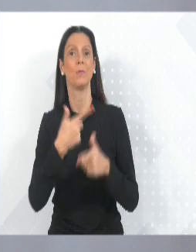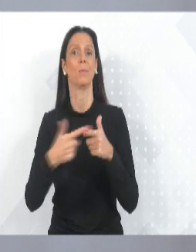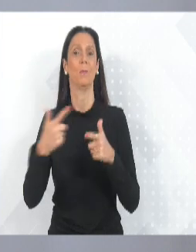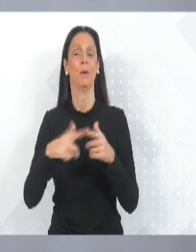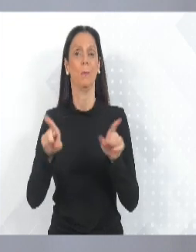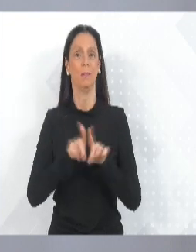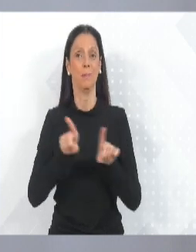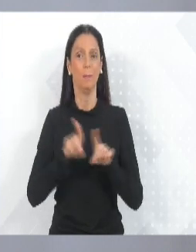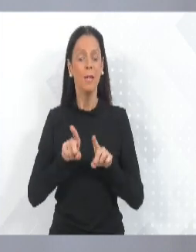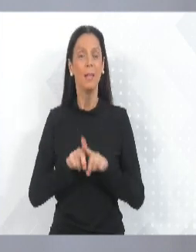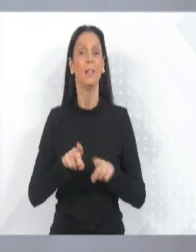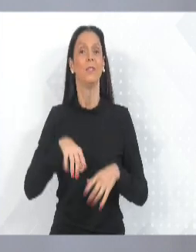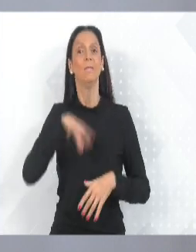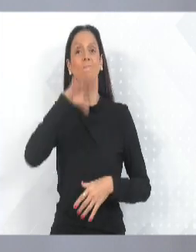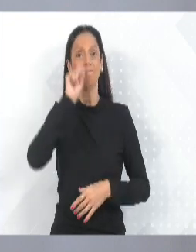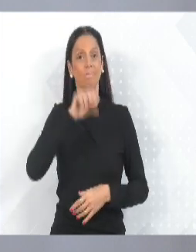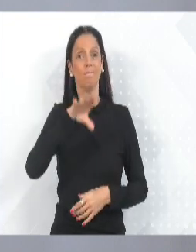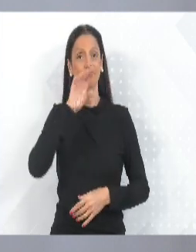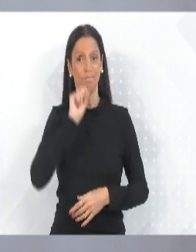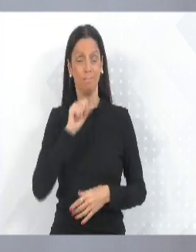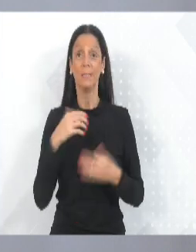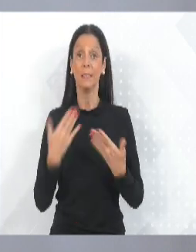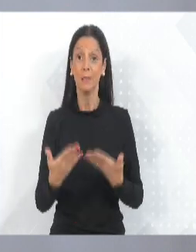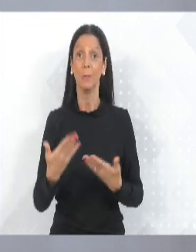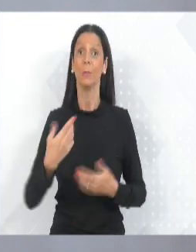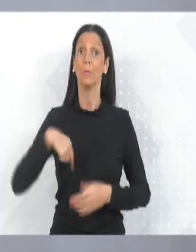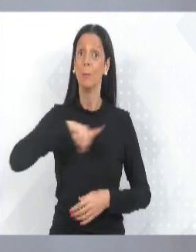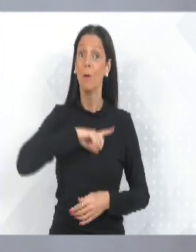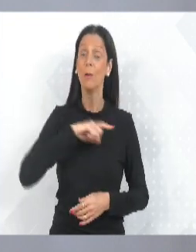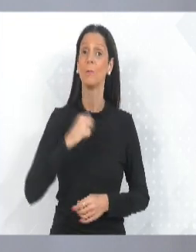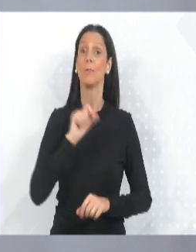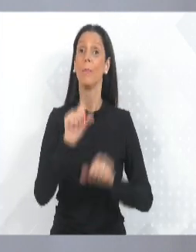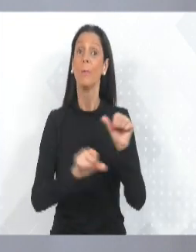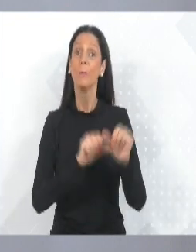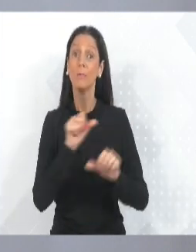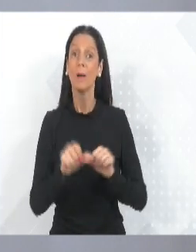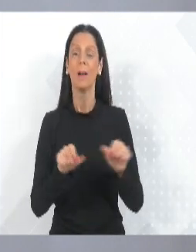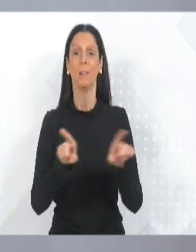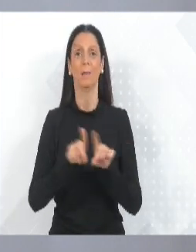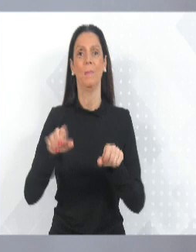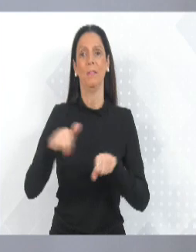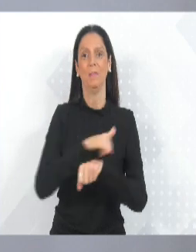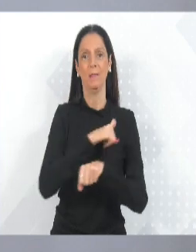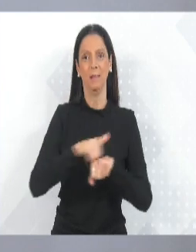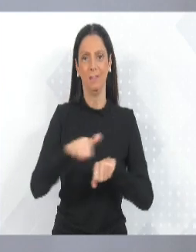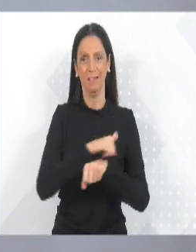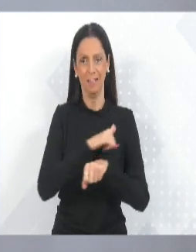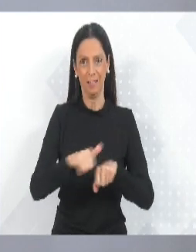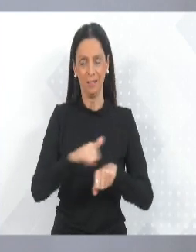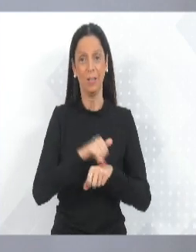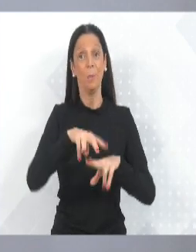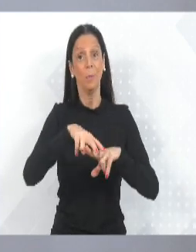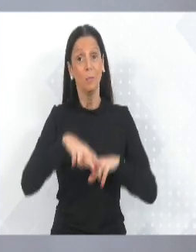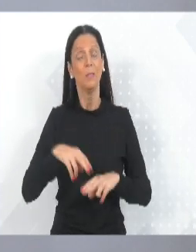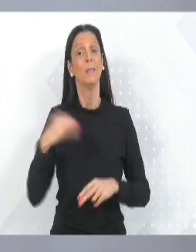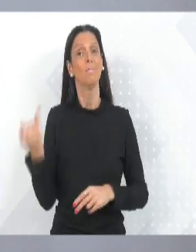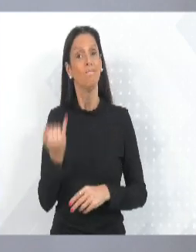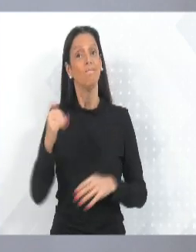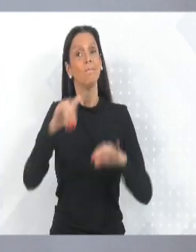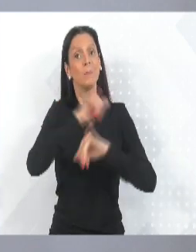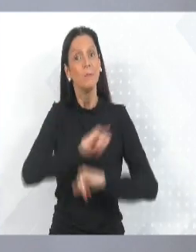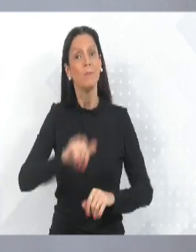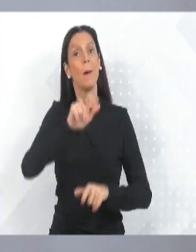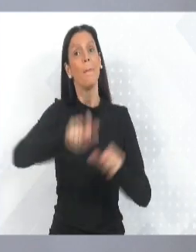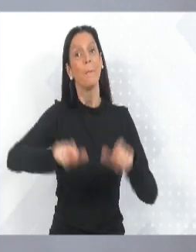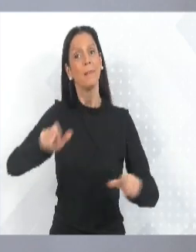antibiótico então ou nós mudamos a maneira de fazer e fazer e temos que fazer essa informação chegar na população essa essa informação